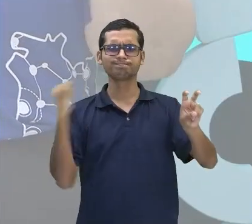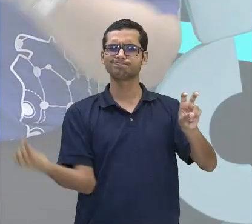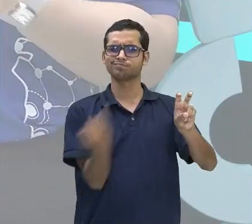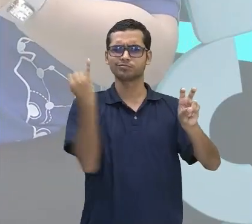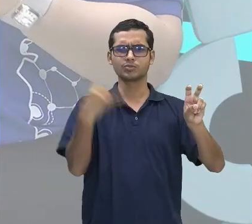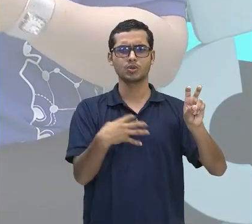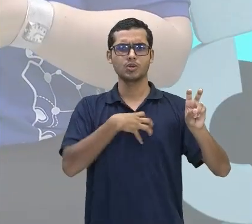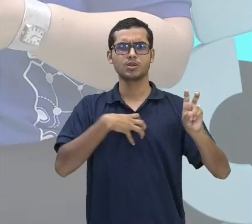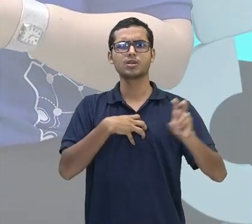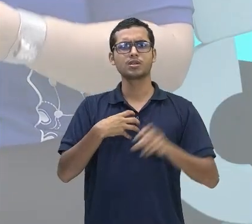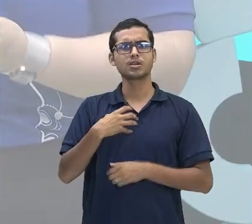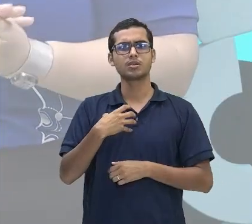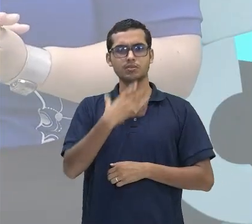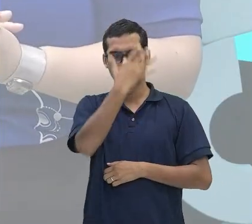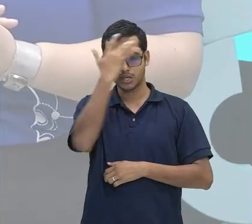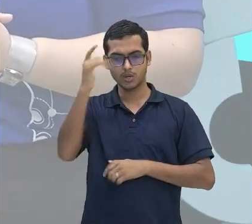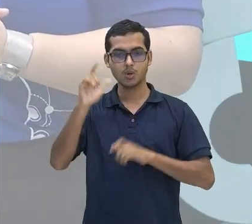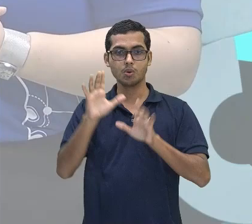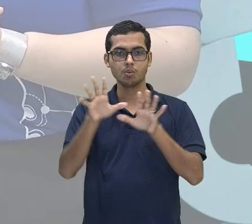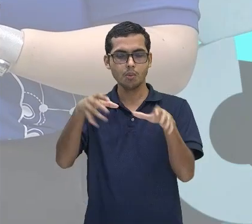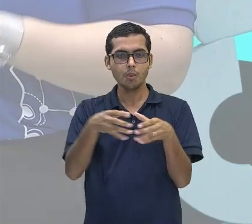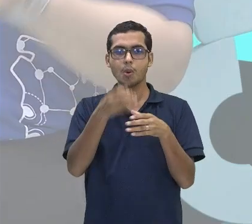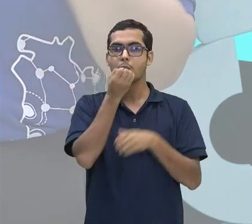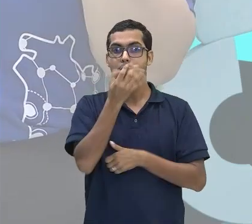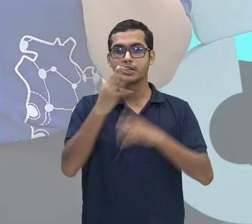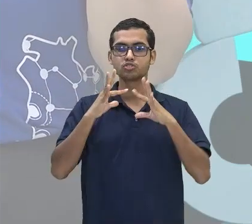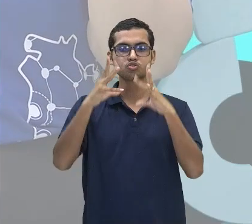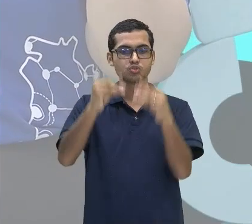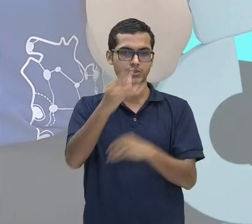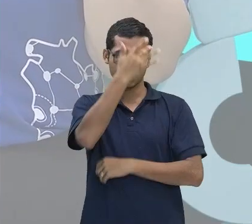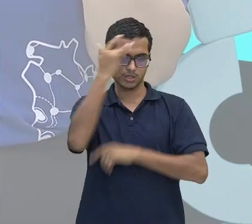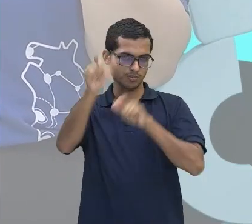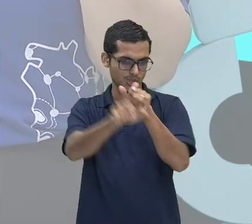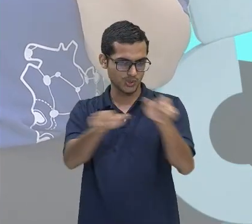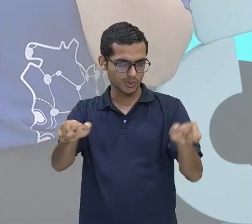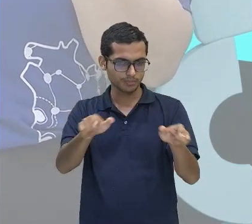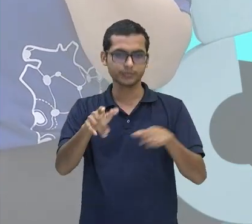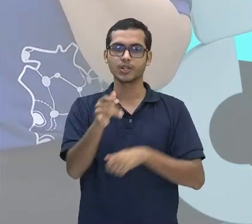bem-estar social, como, por exemplo, a questão da